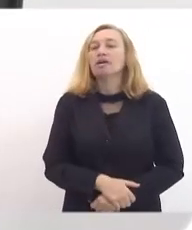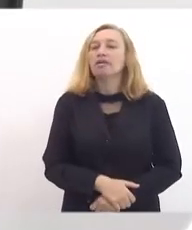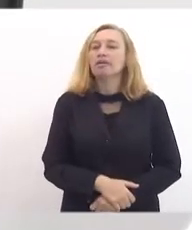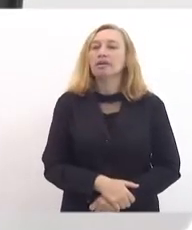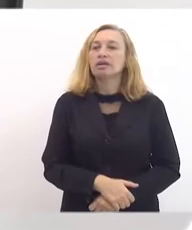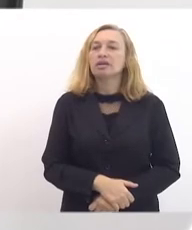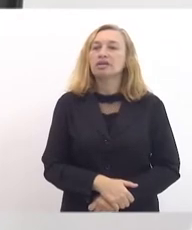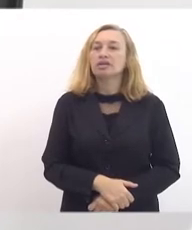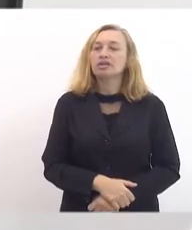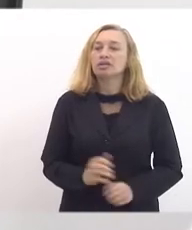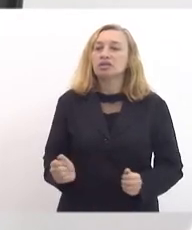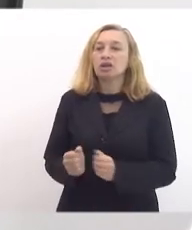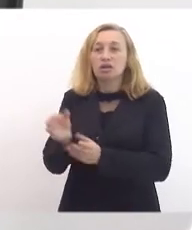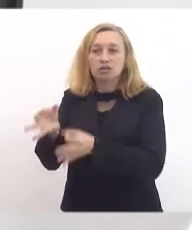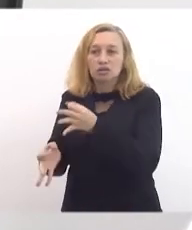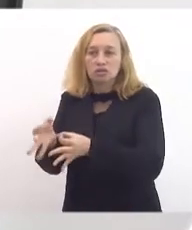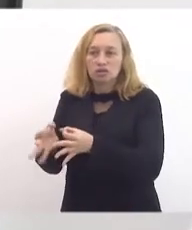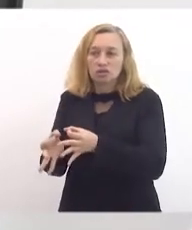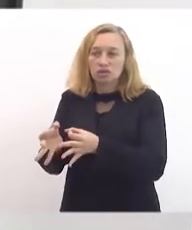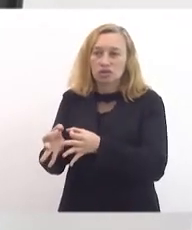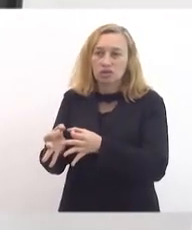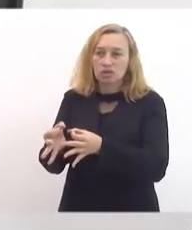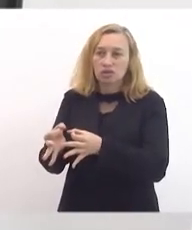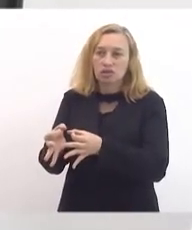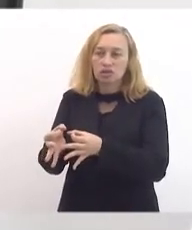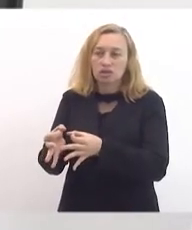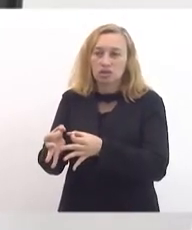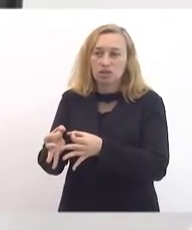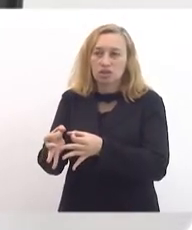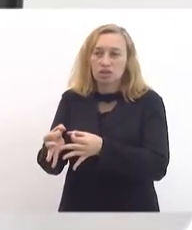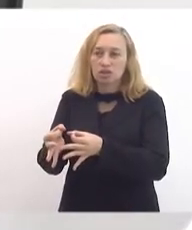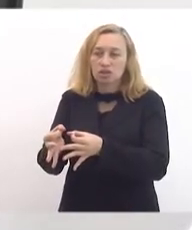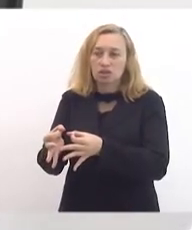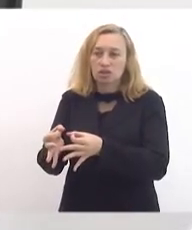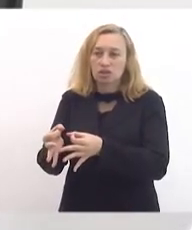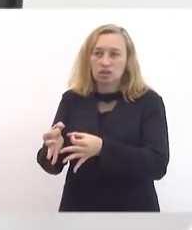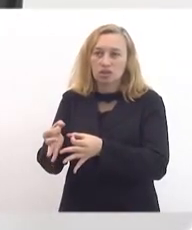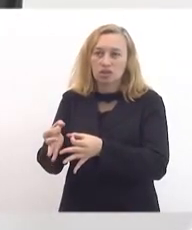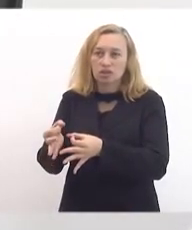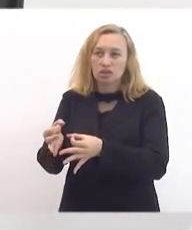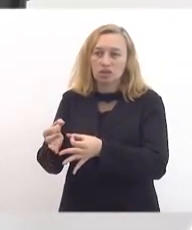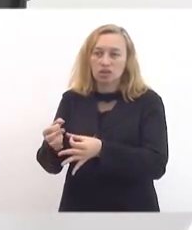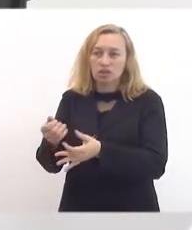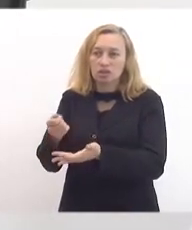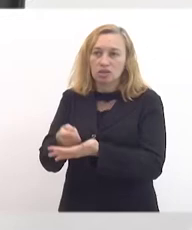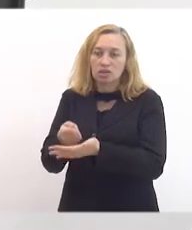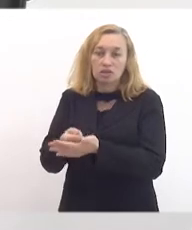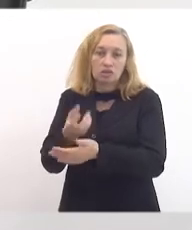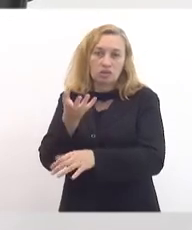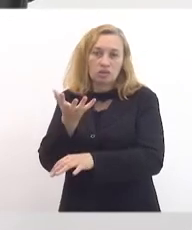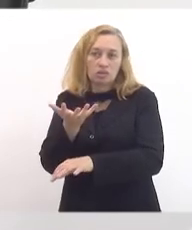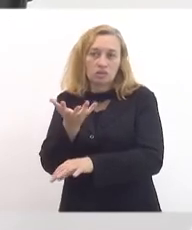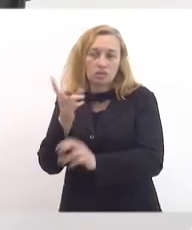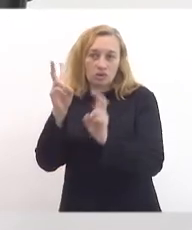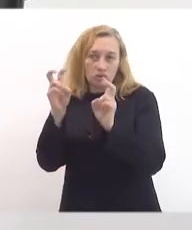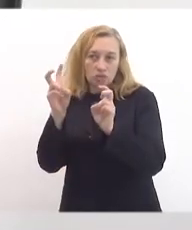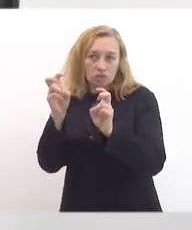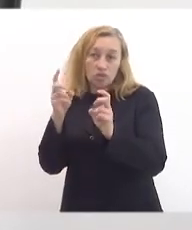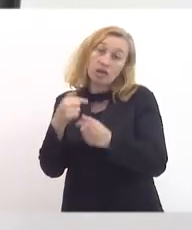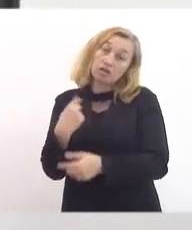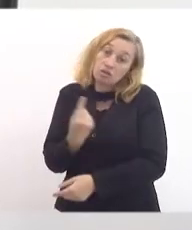ao judiciário julgar o mérito de matéria aí que a gente vai liquidar de vez para liquidar de vez